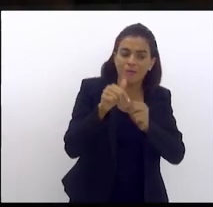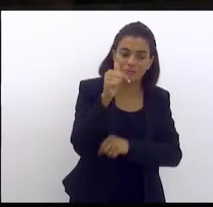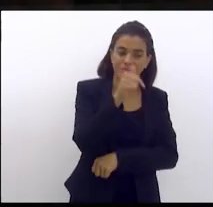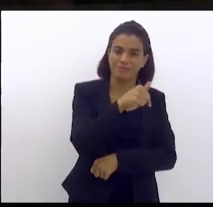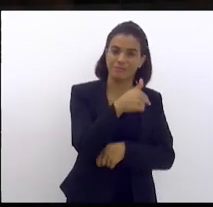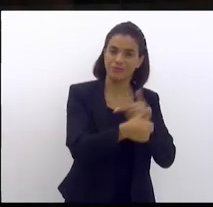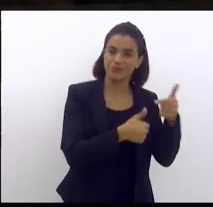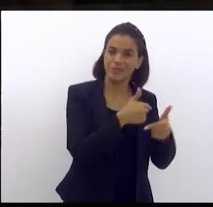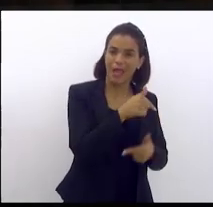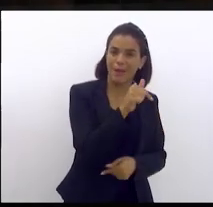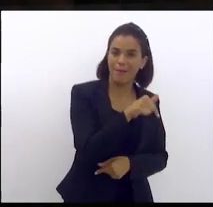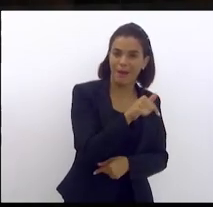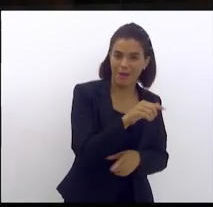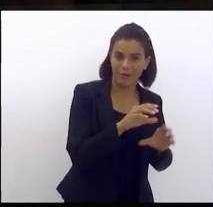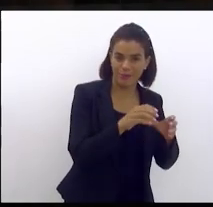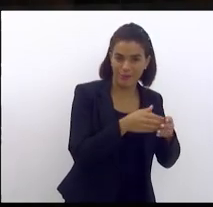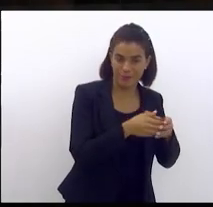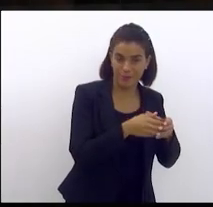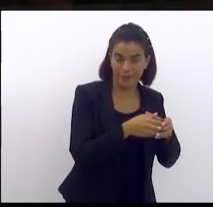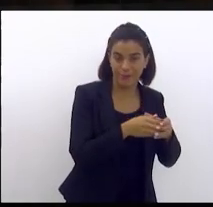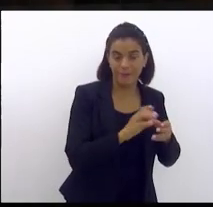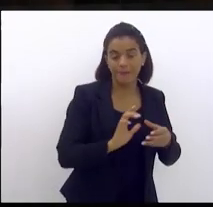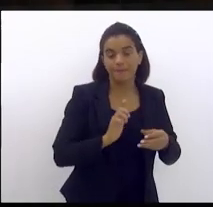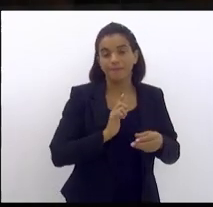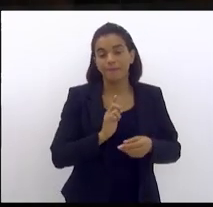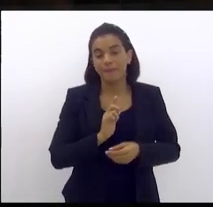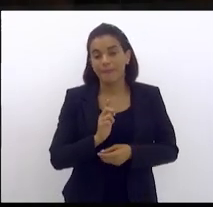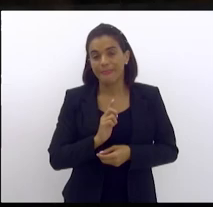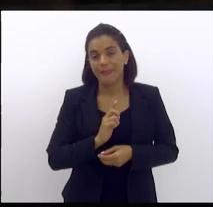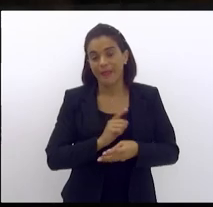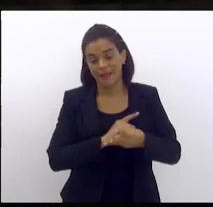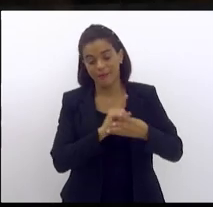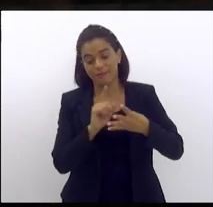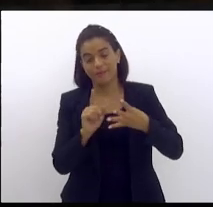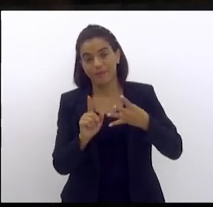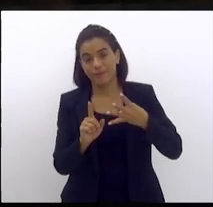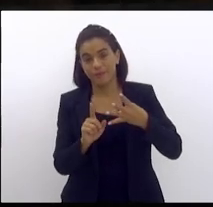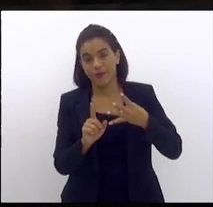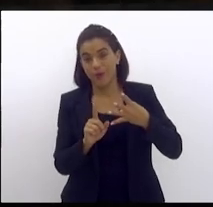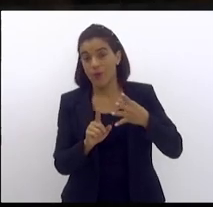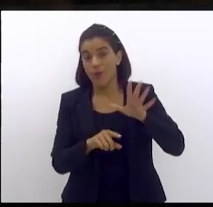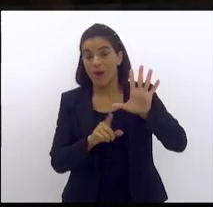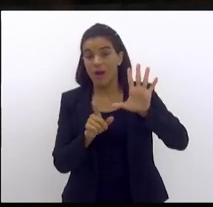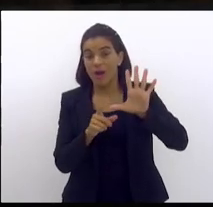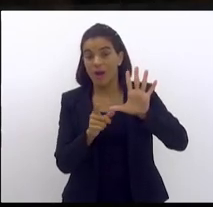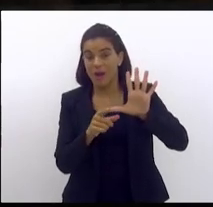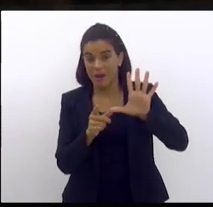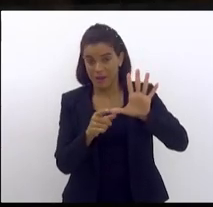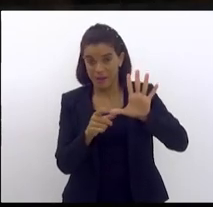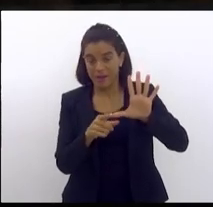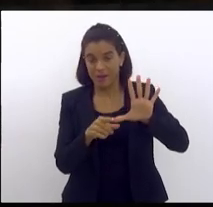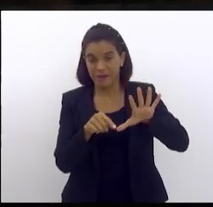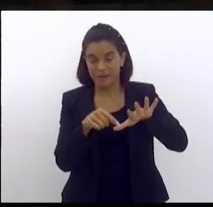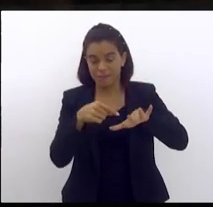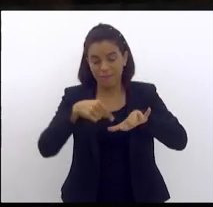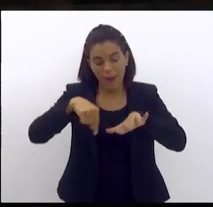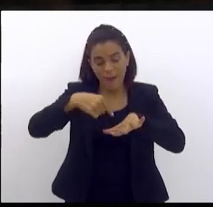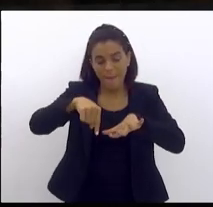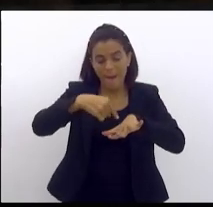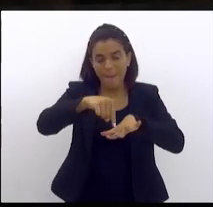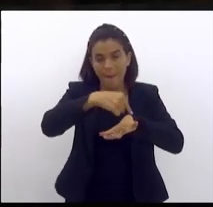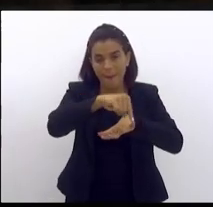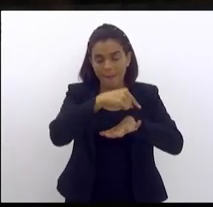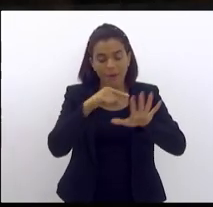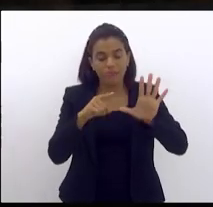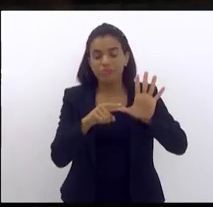produtivas Mas tem uma quarta quarta não uma quinta vertente